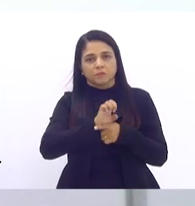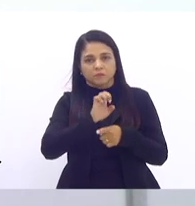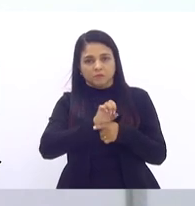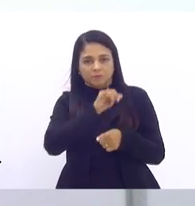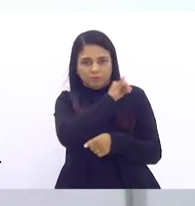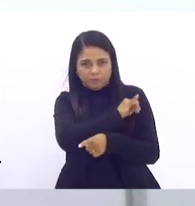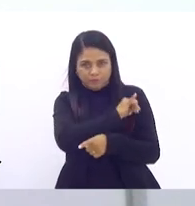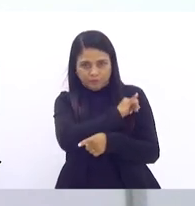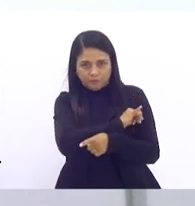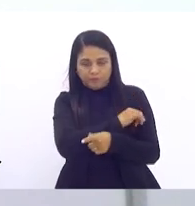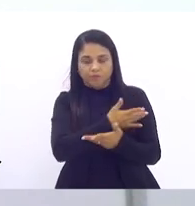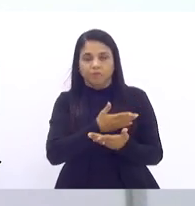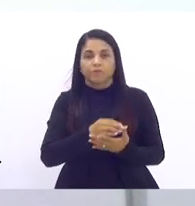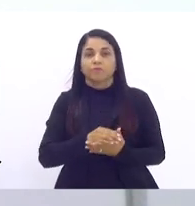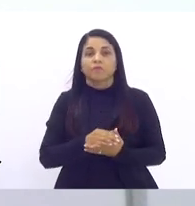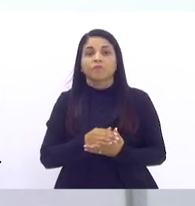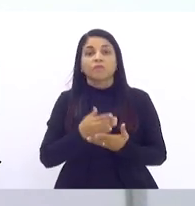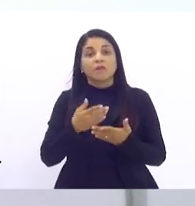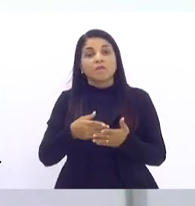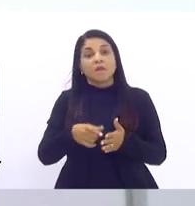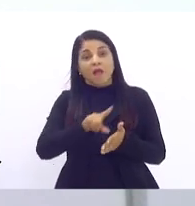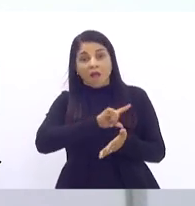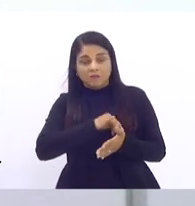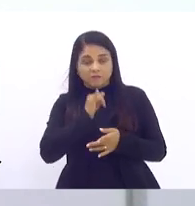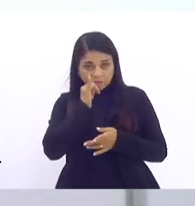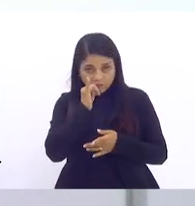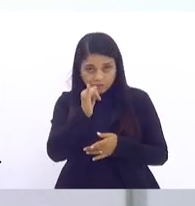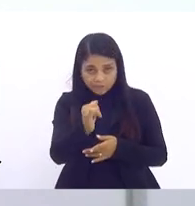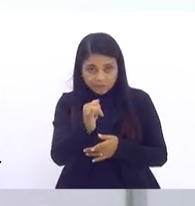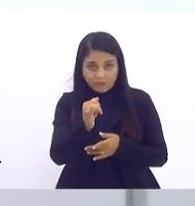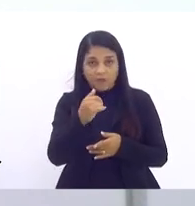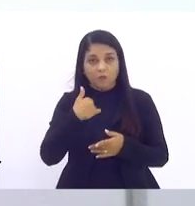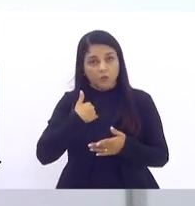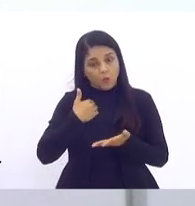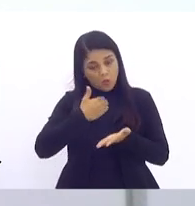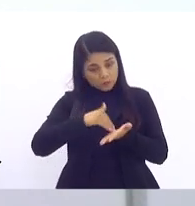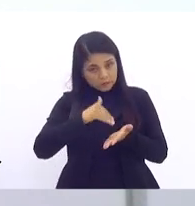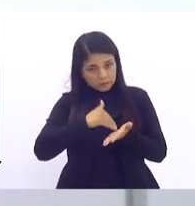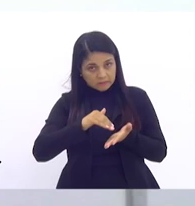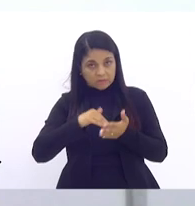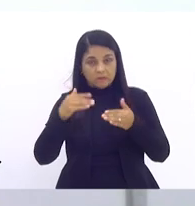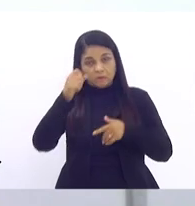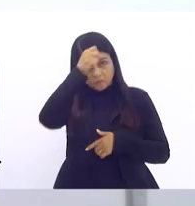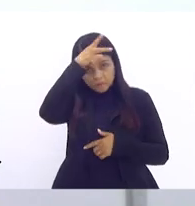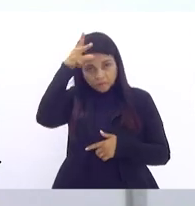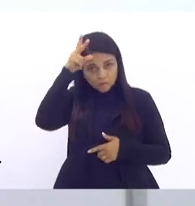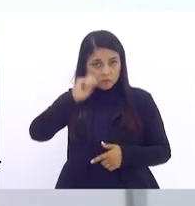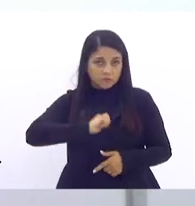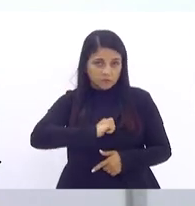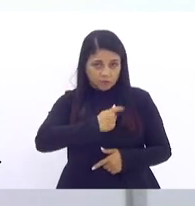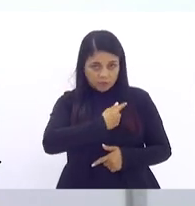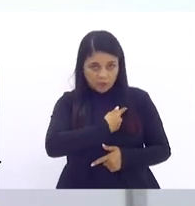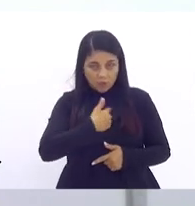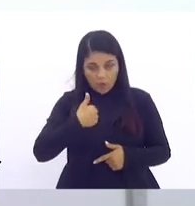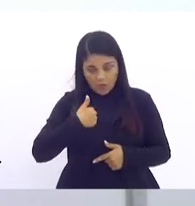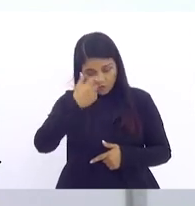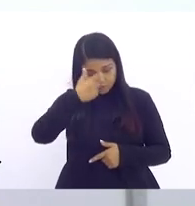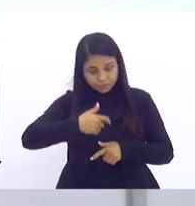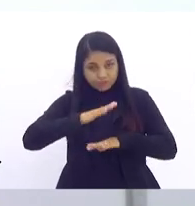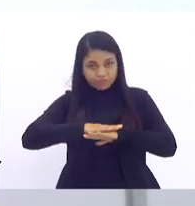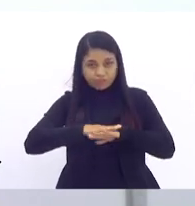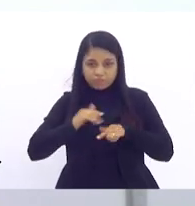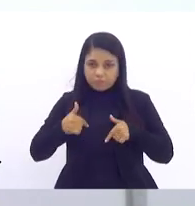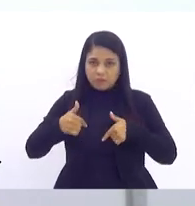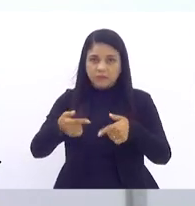do Rio de Janeiro mas de antemão quero dizer o senhor que enquanto estivesse secretário na prefeitura de São Gonçalo nós trabalhamos numa